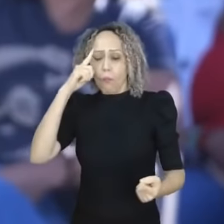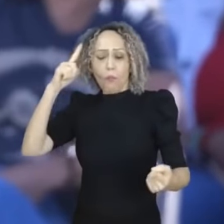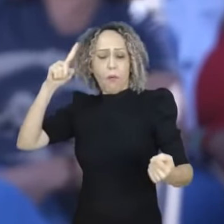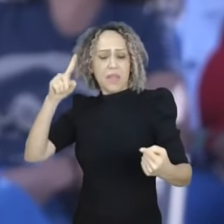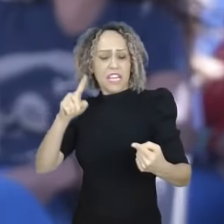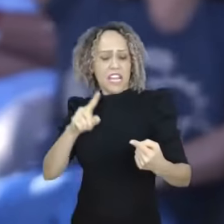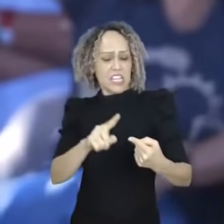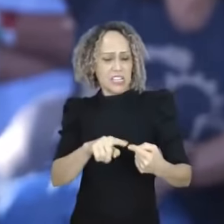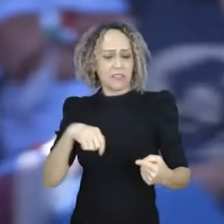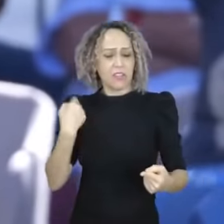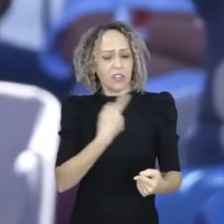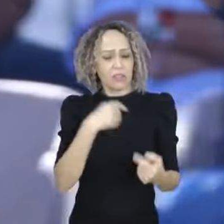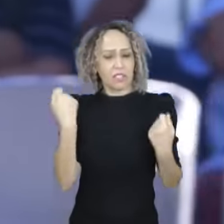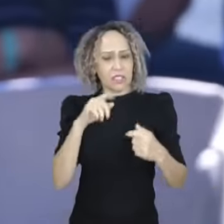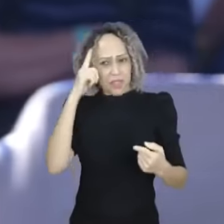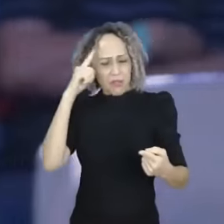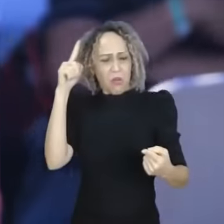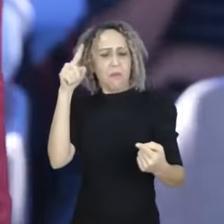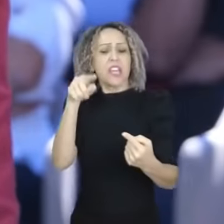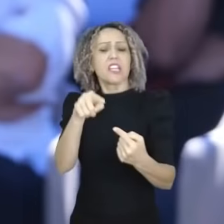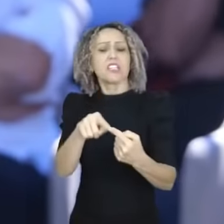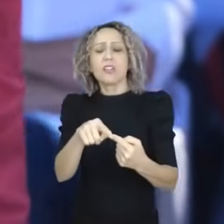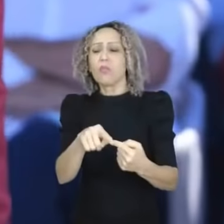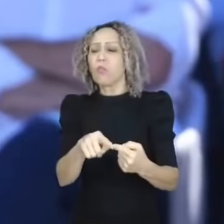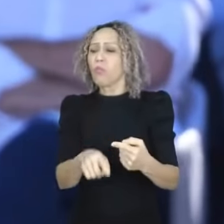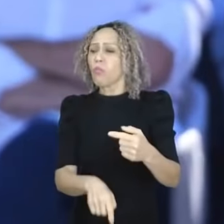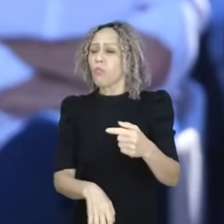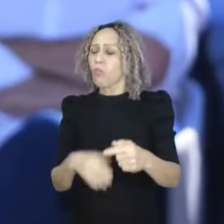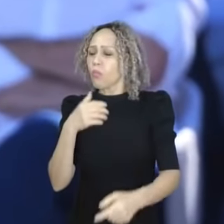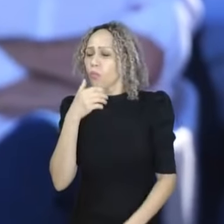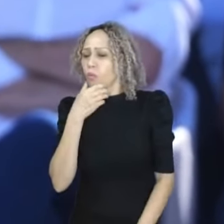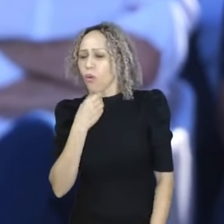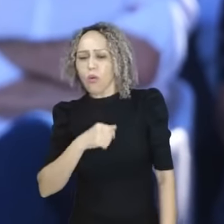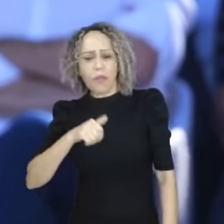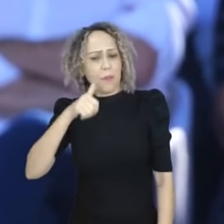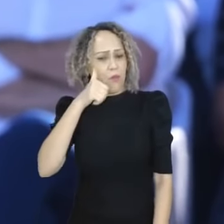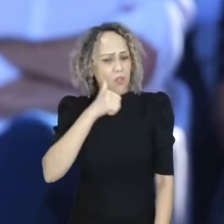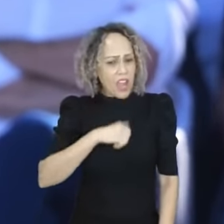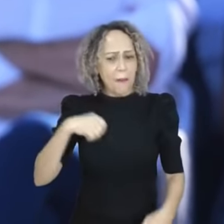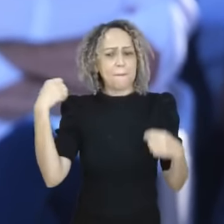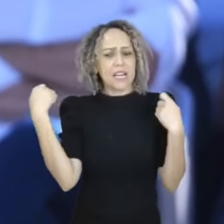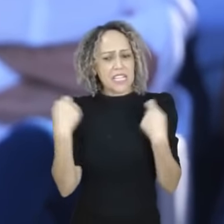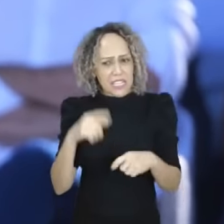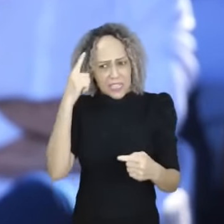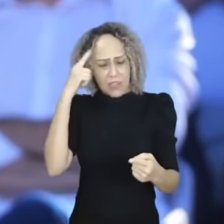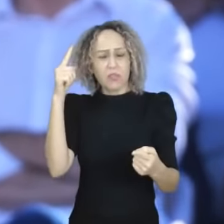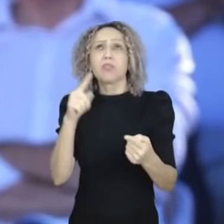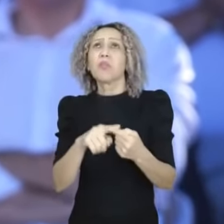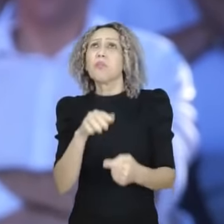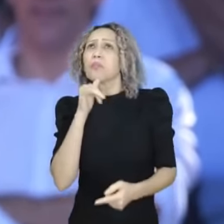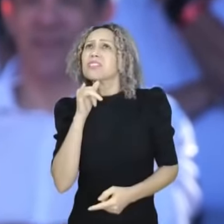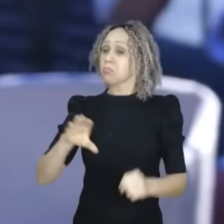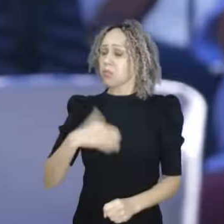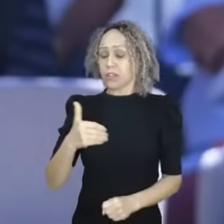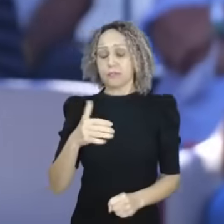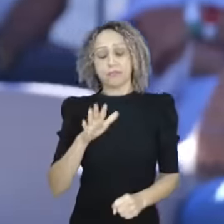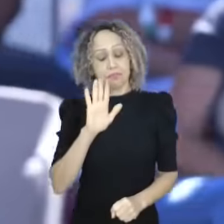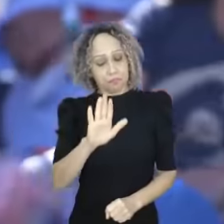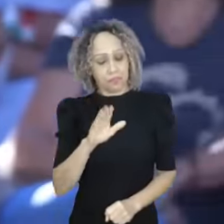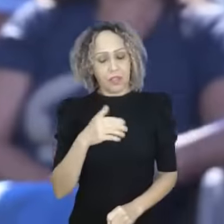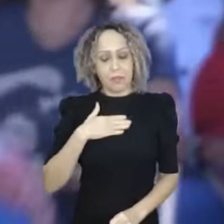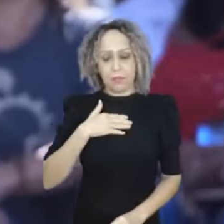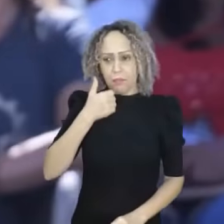causa. Tanto mulher quanto homem, nós temos que ter uma causa. O que que eu quero ser na vida? O que que eu quero fazer na vida? Nada